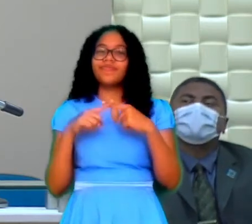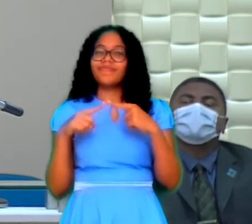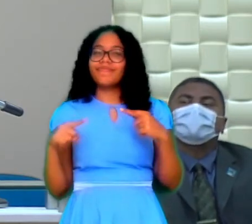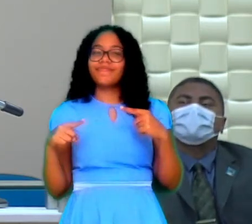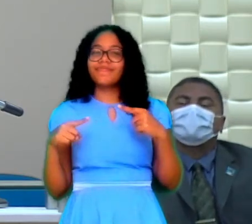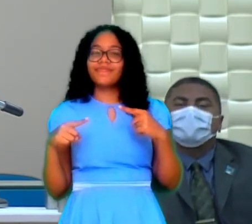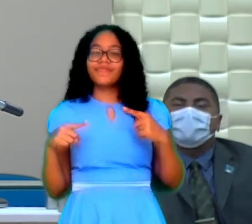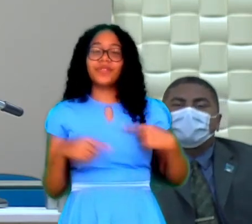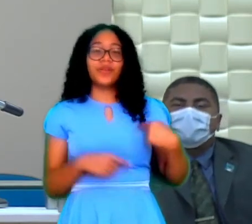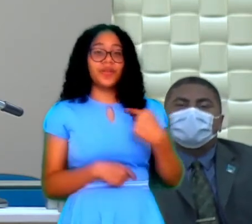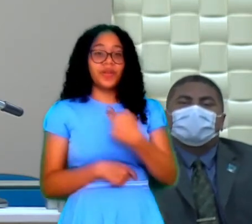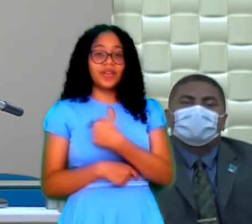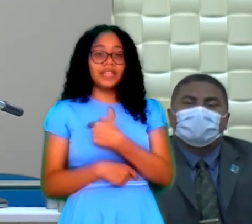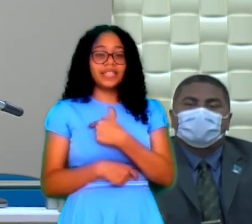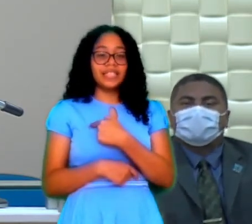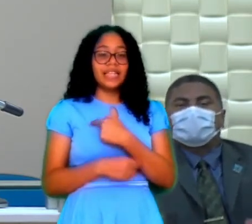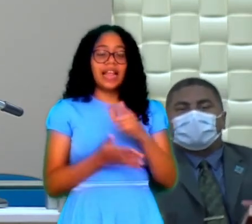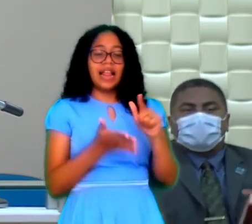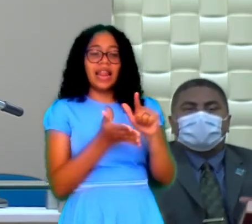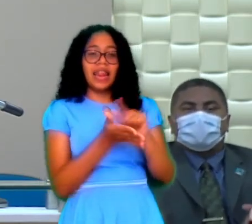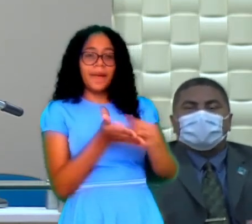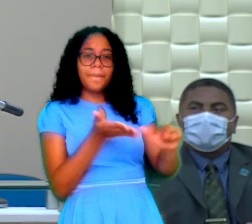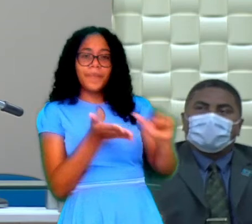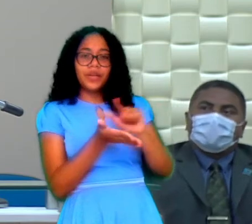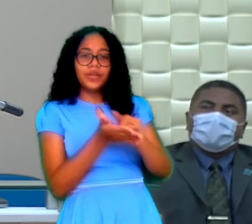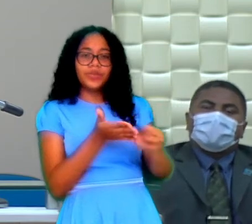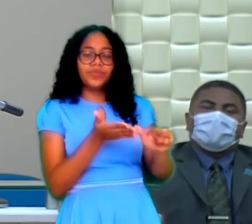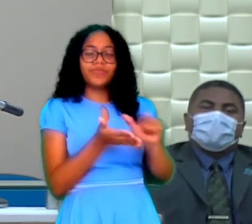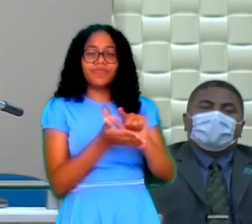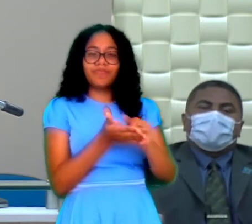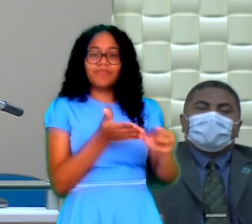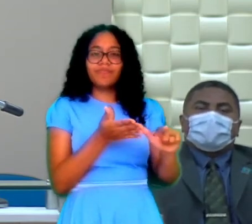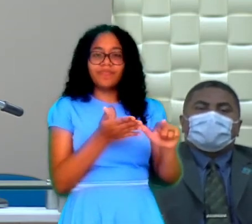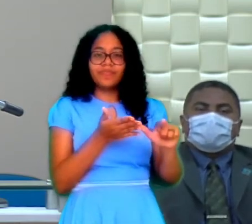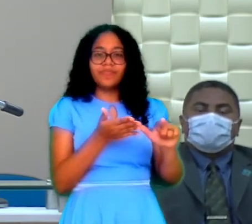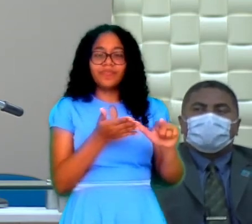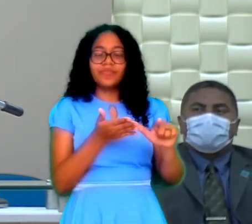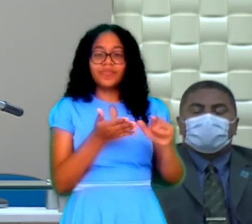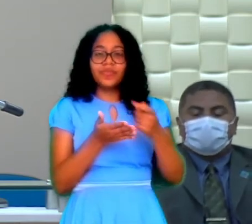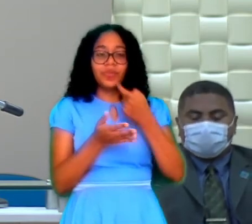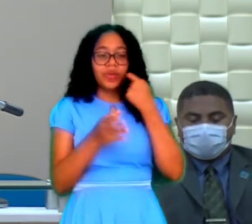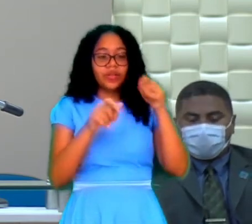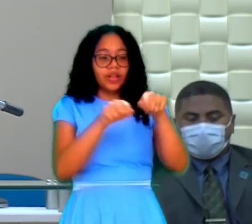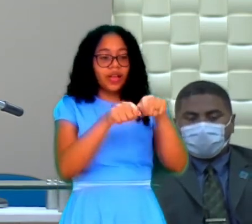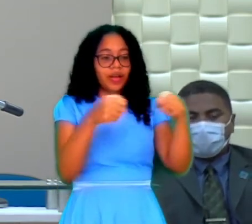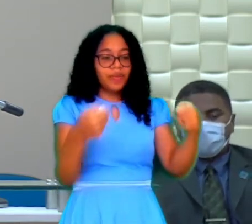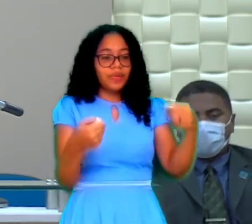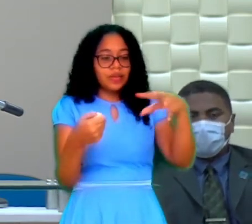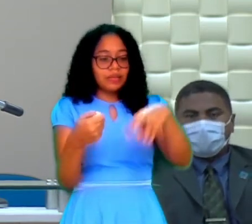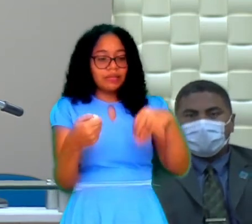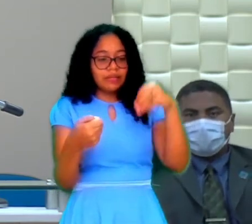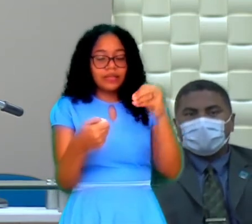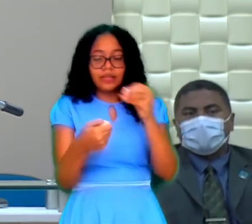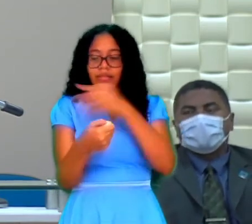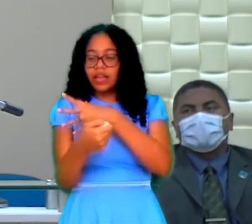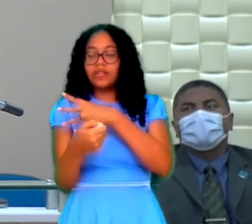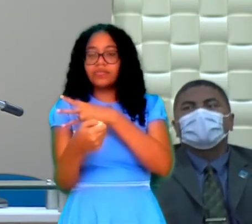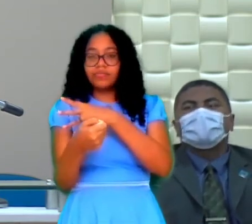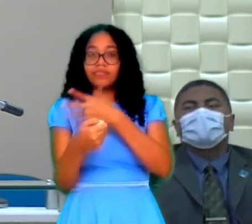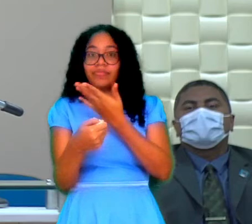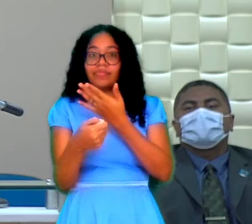Eu não vou me matar nem com uma corda, eu não vou me matar de tiro, eu não vou me matar, eu não vou pular. Não, se